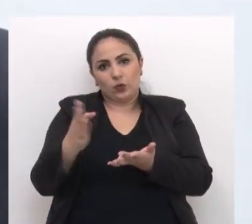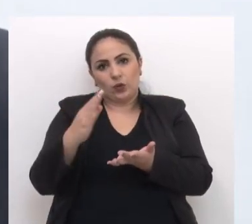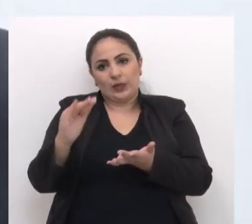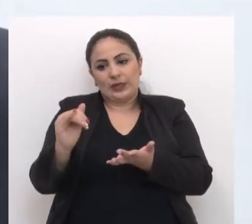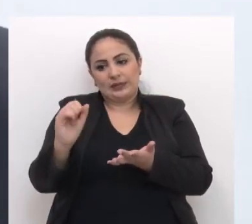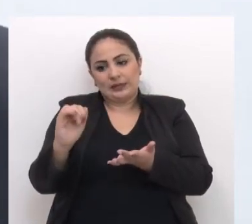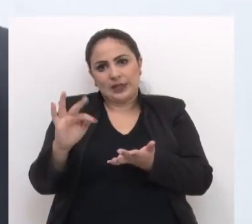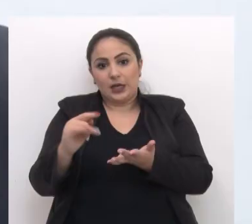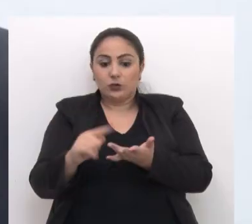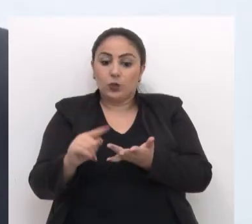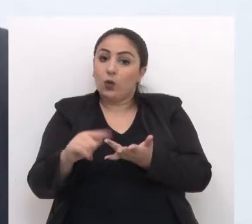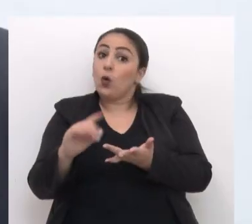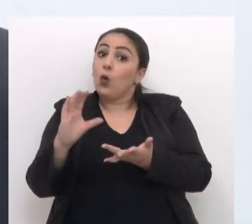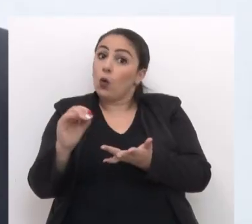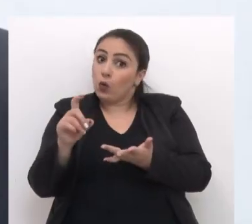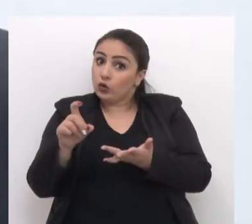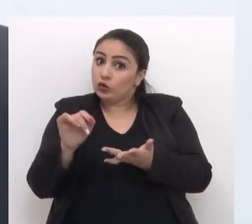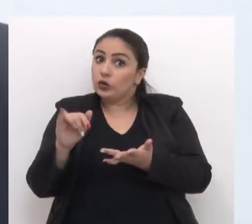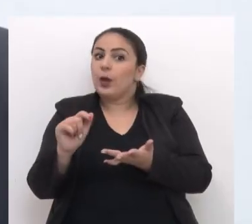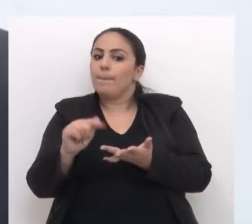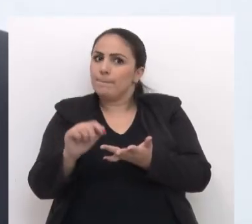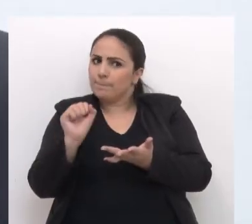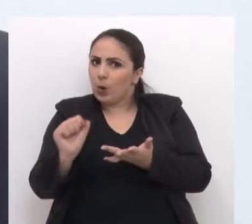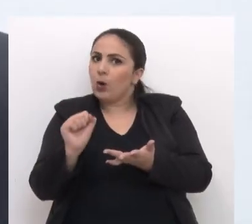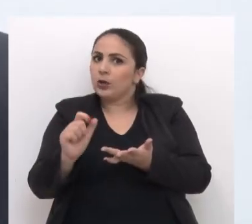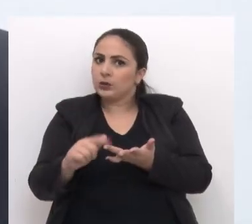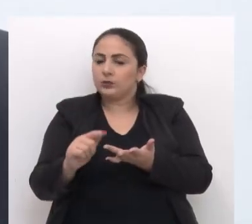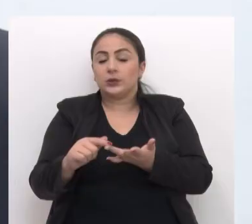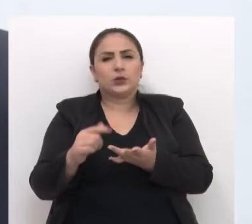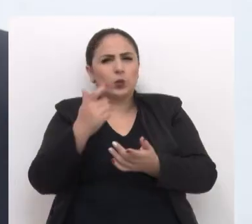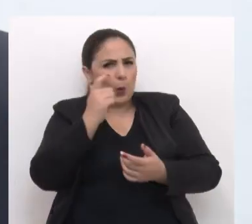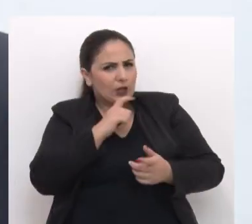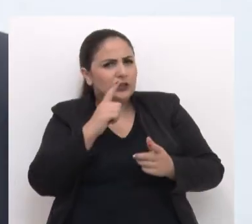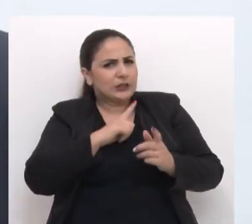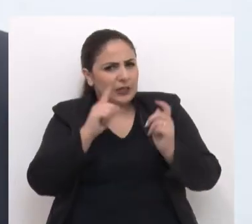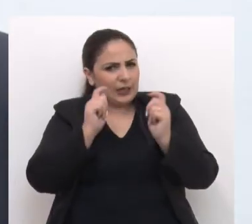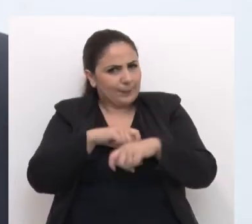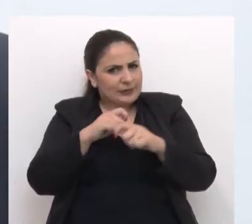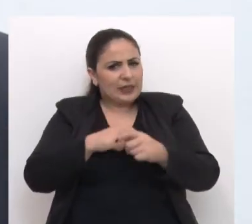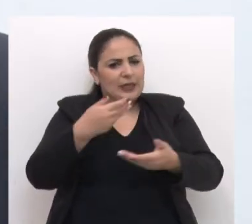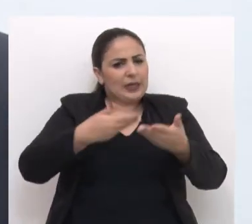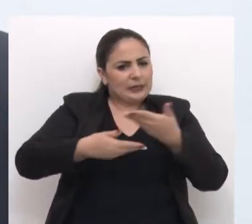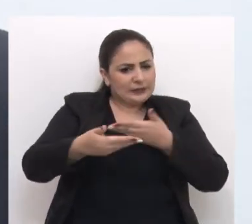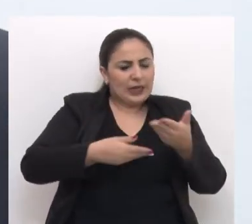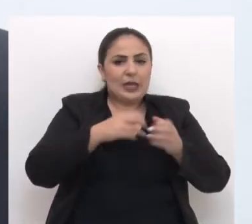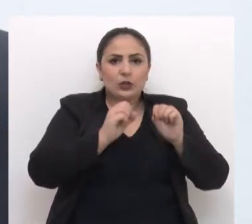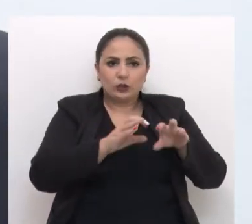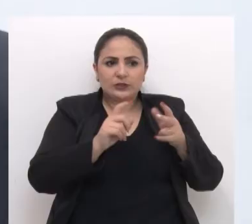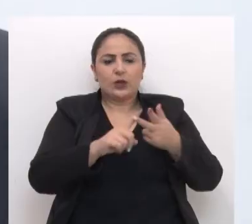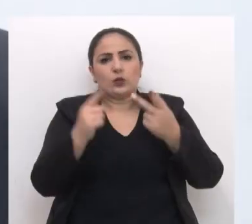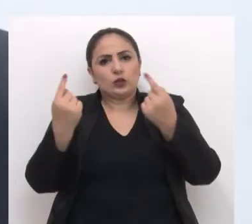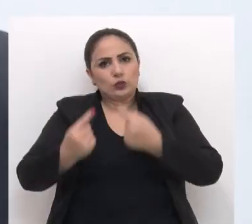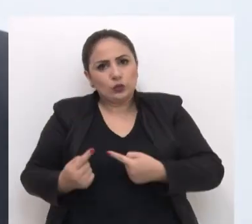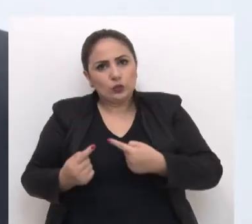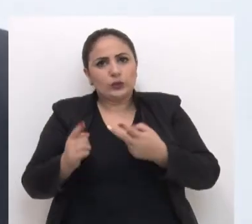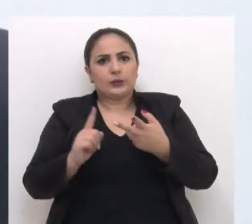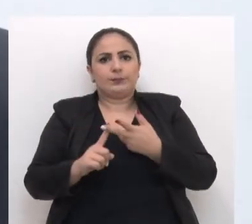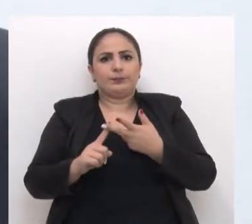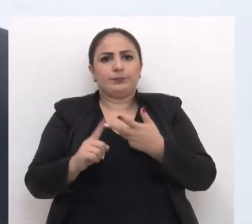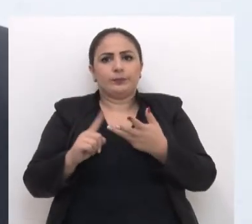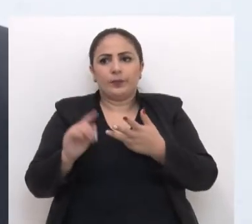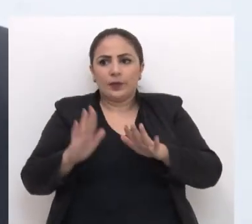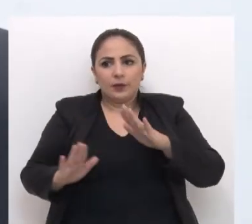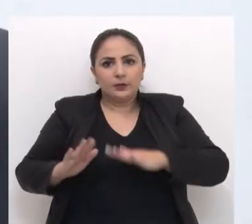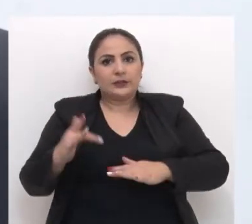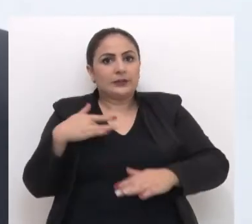dúvida se Coxilha viria ou não a Passo Fundo. Será que Passo Fundo teria condição de atender a educação, a infraestrutura,